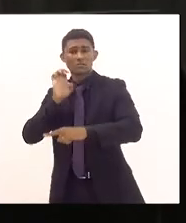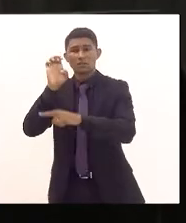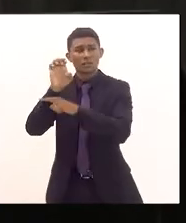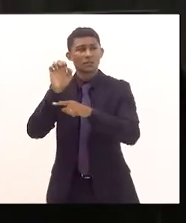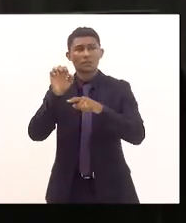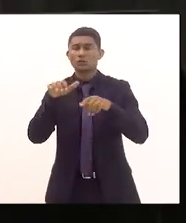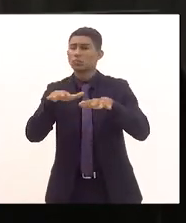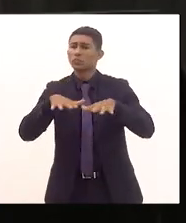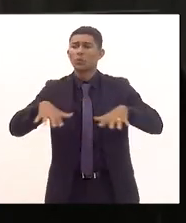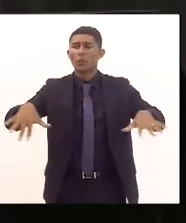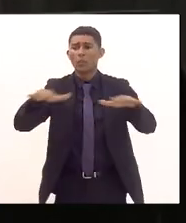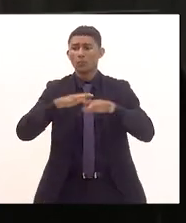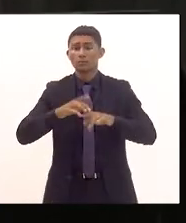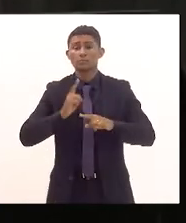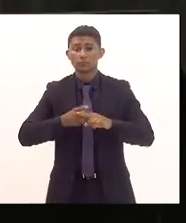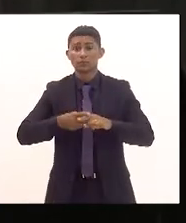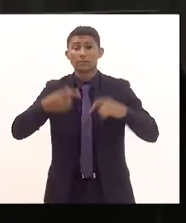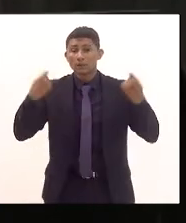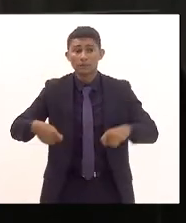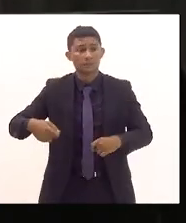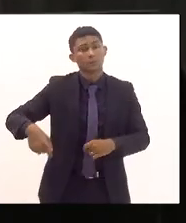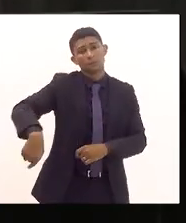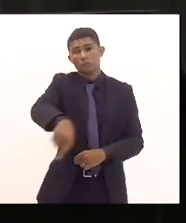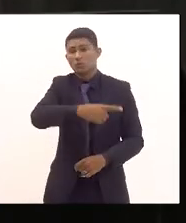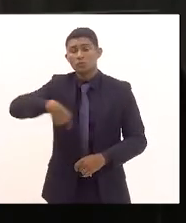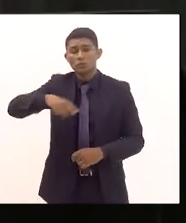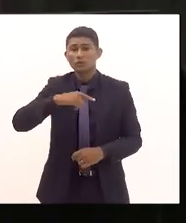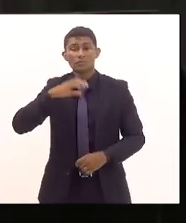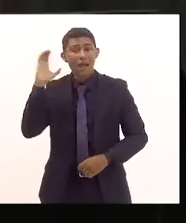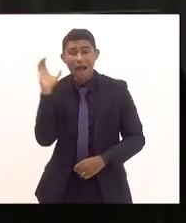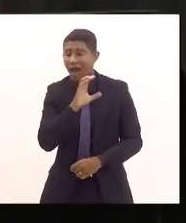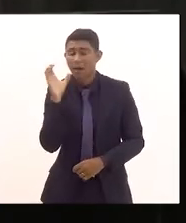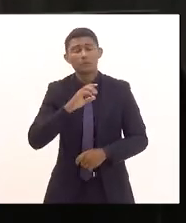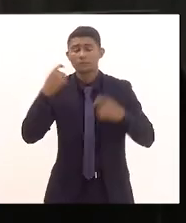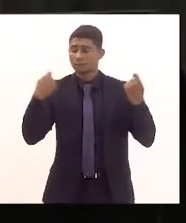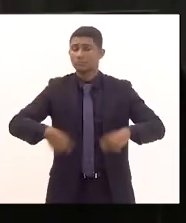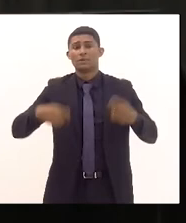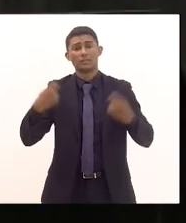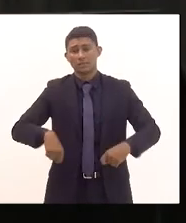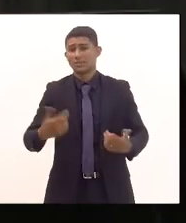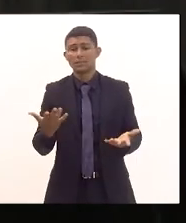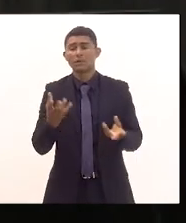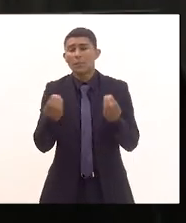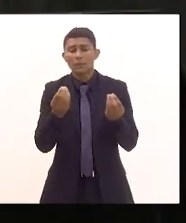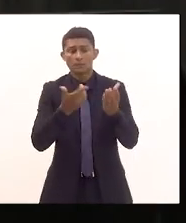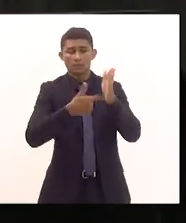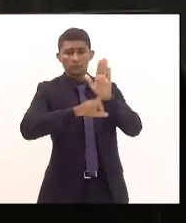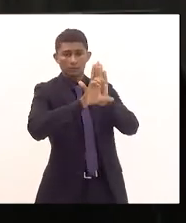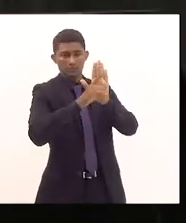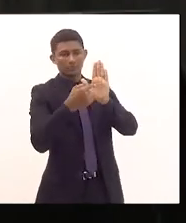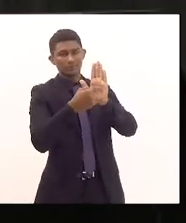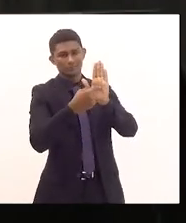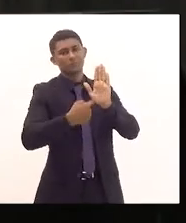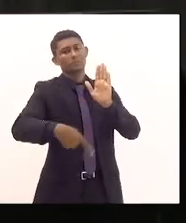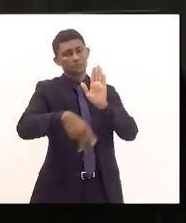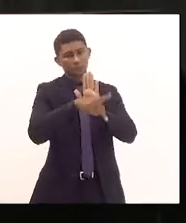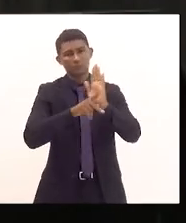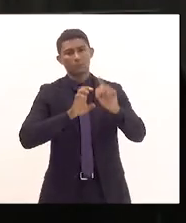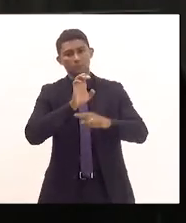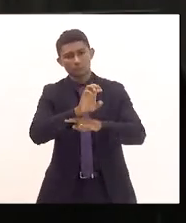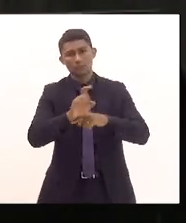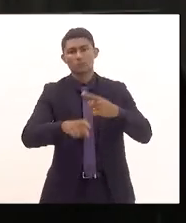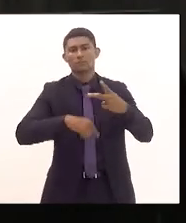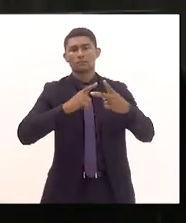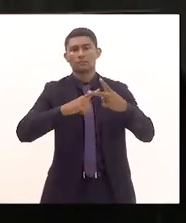preciso que a gente de uma maneira imediata reconheça não só nas legislações estaduais municipais e